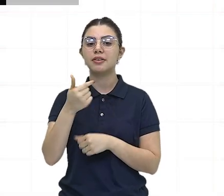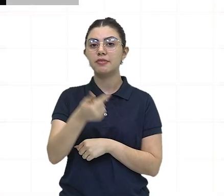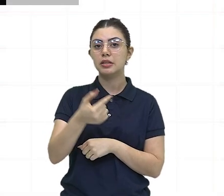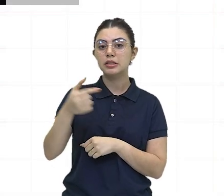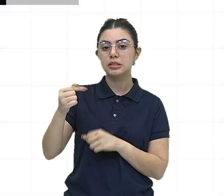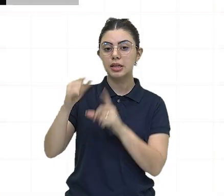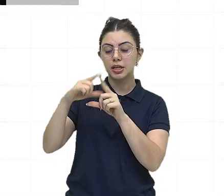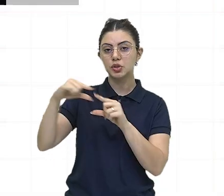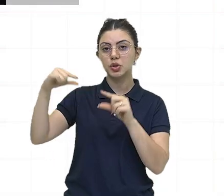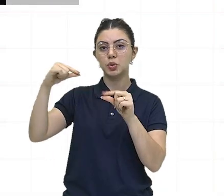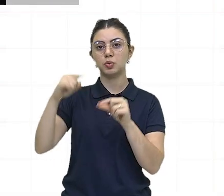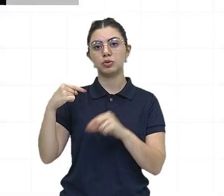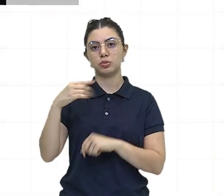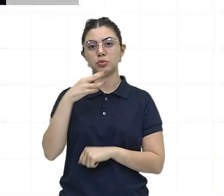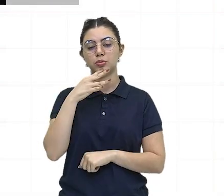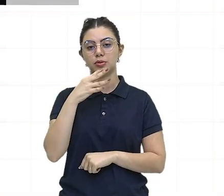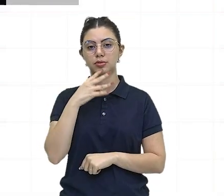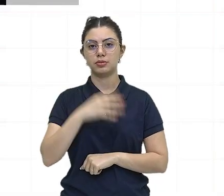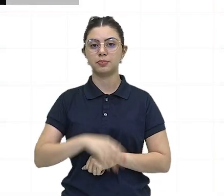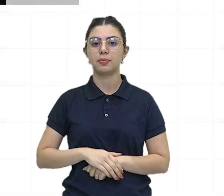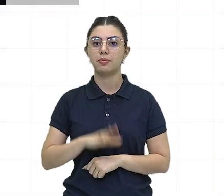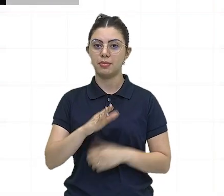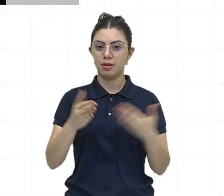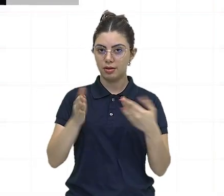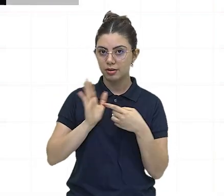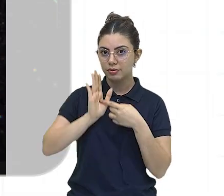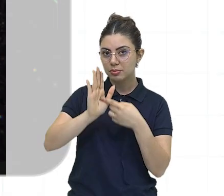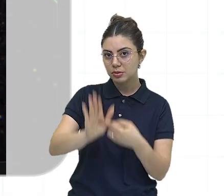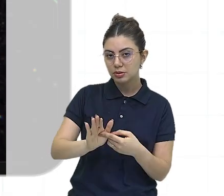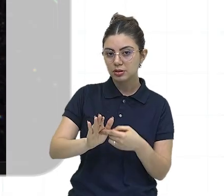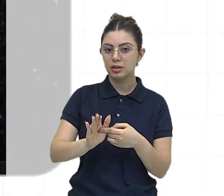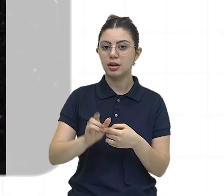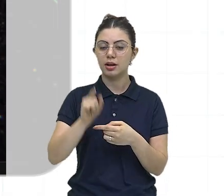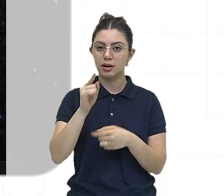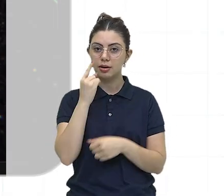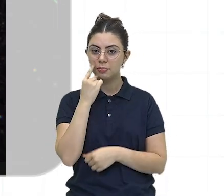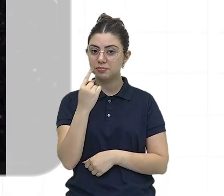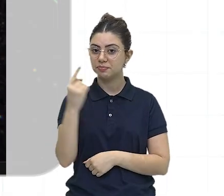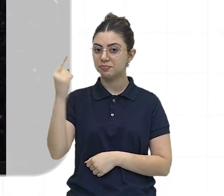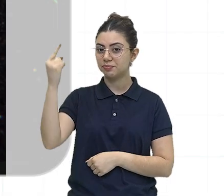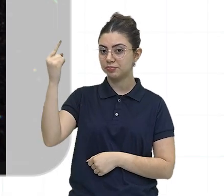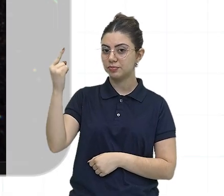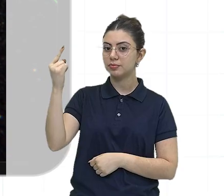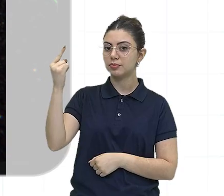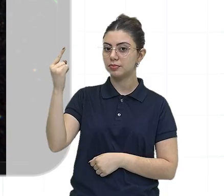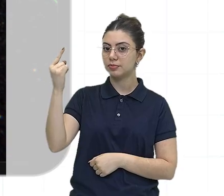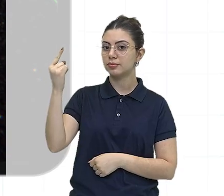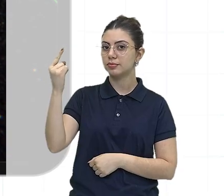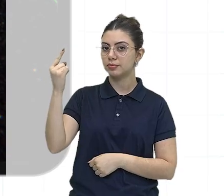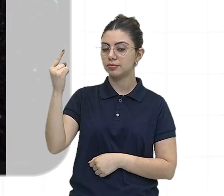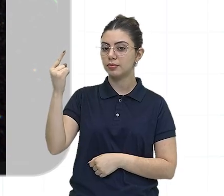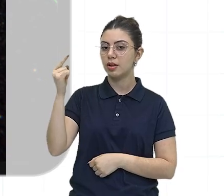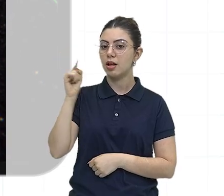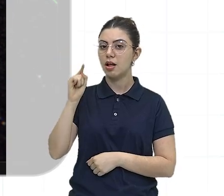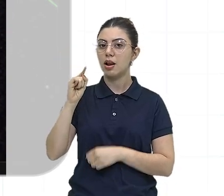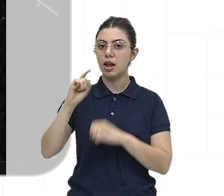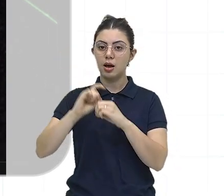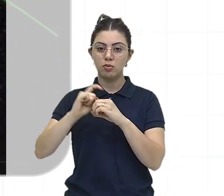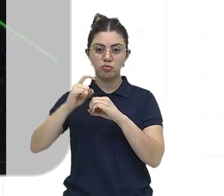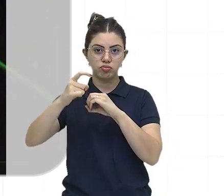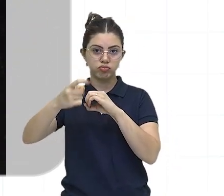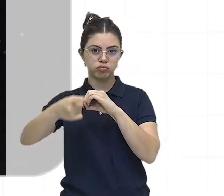luas conhecidas. Vamos à nossa animação, aonde agora Urano está em destaque. Vamos